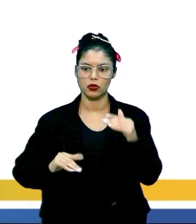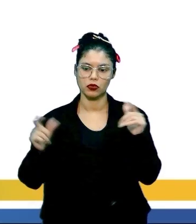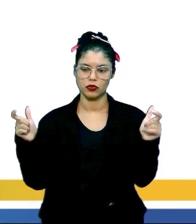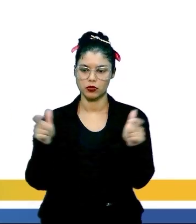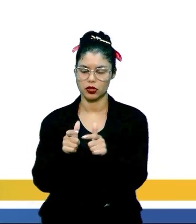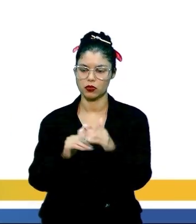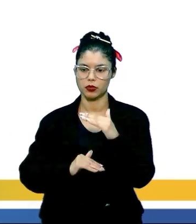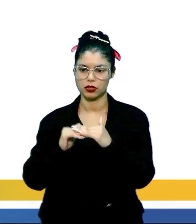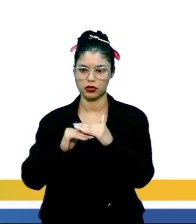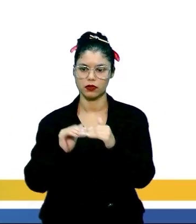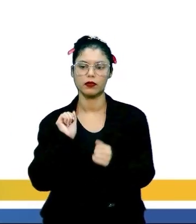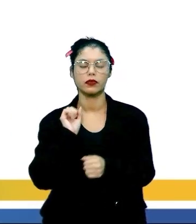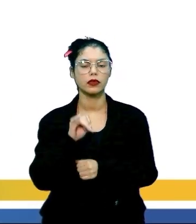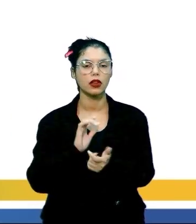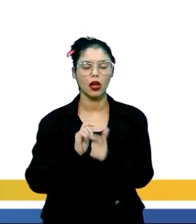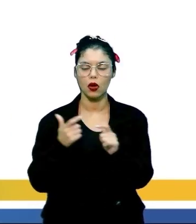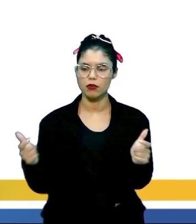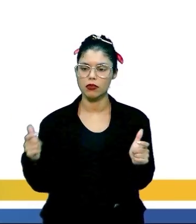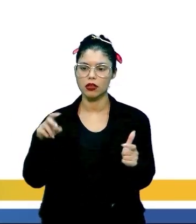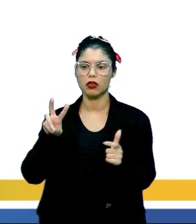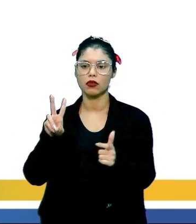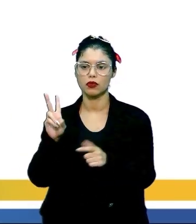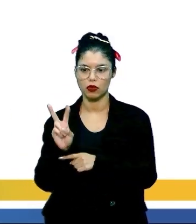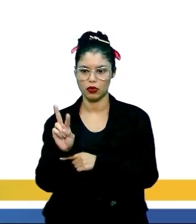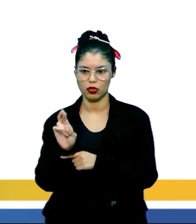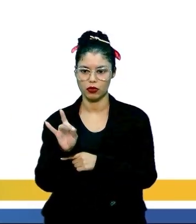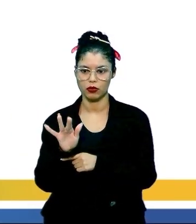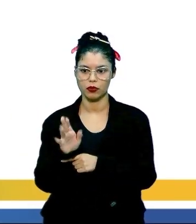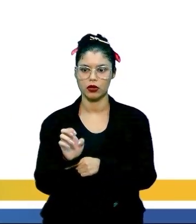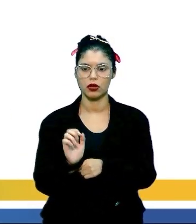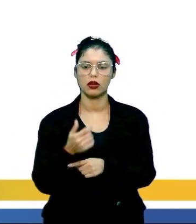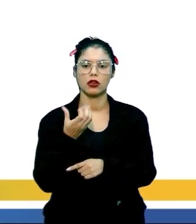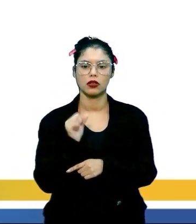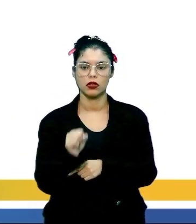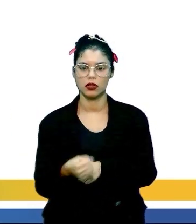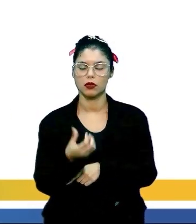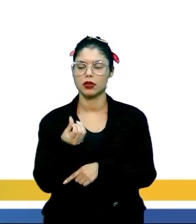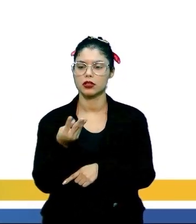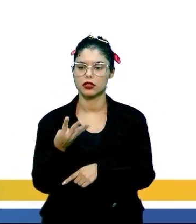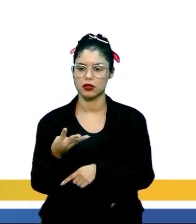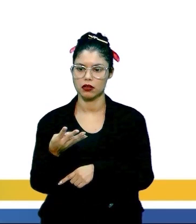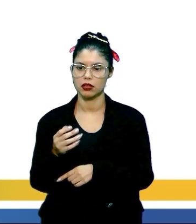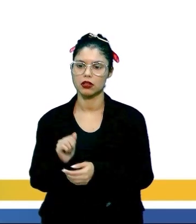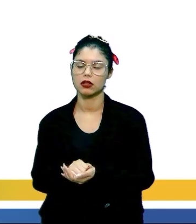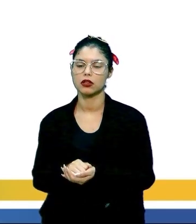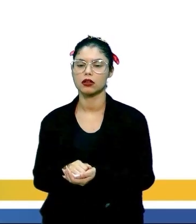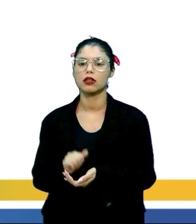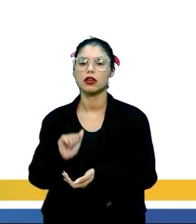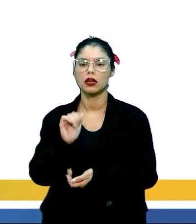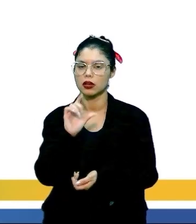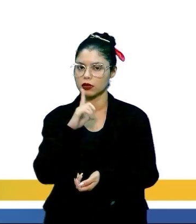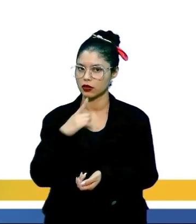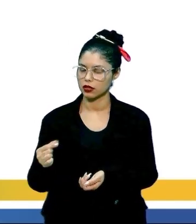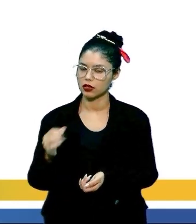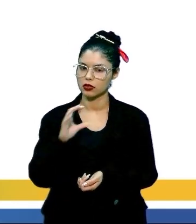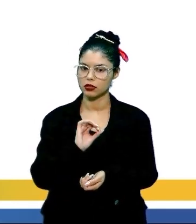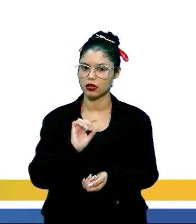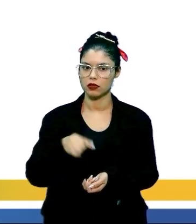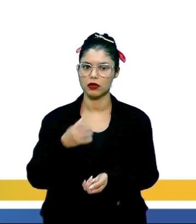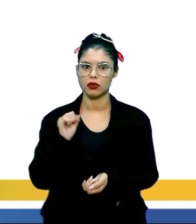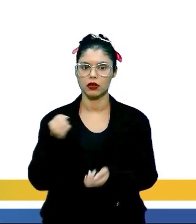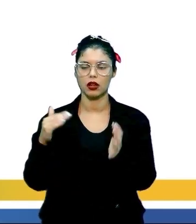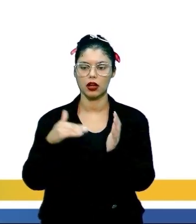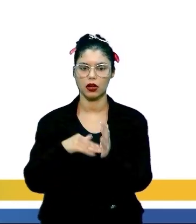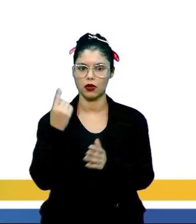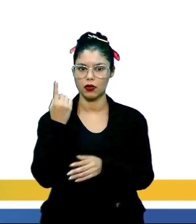Então, se o volume aumenta, se ele sai de 8.000 para 64.000, essa pressão ela tem que sair de 0,8